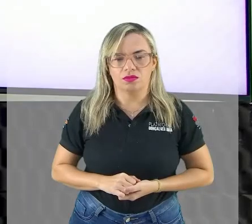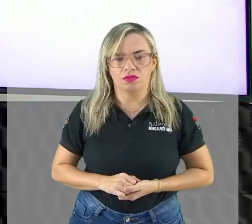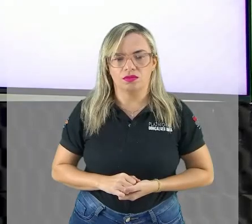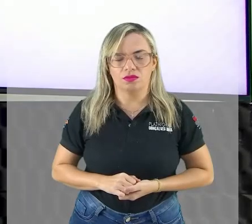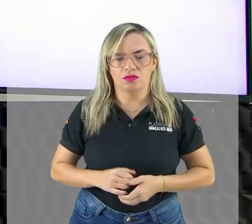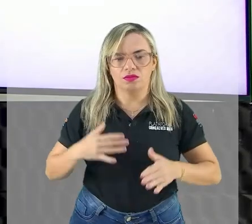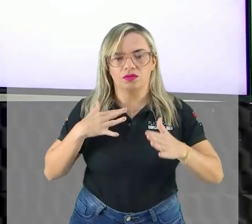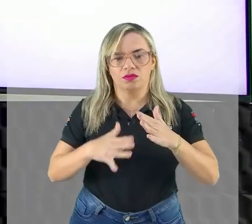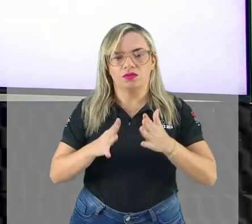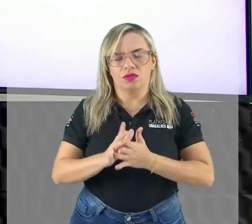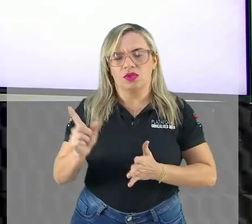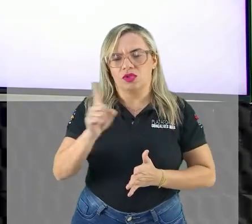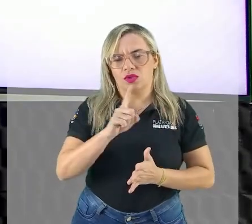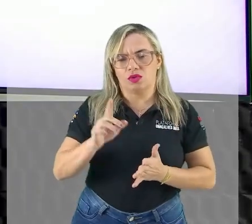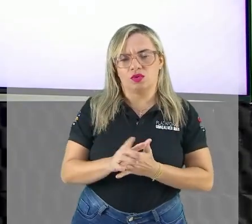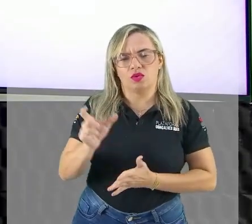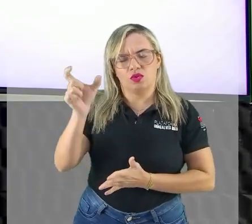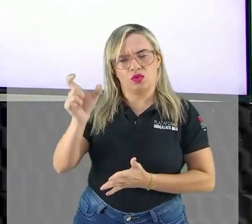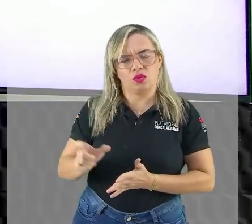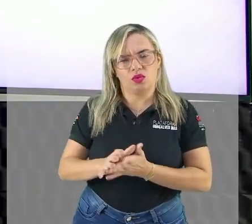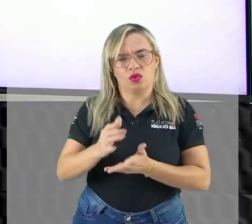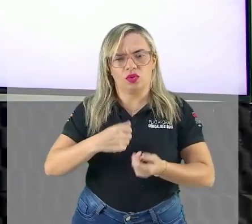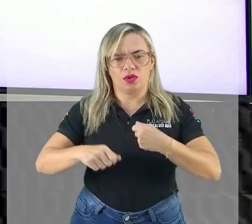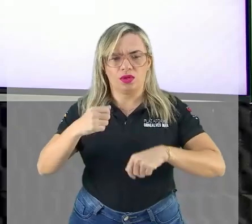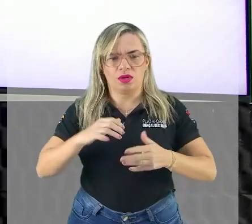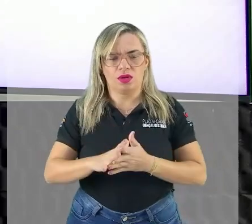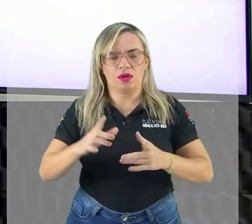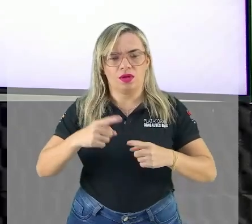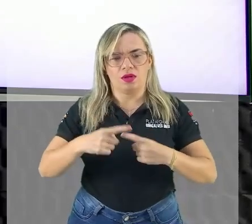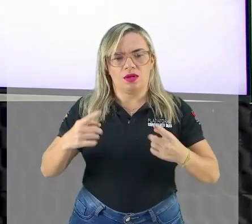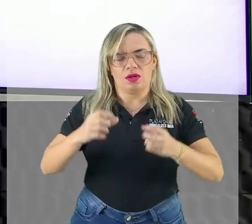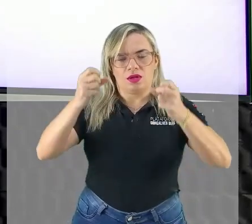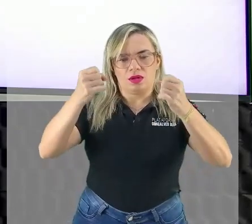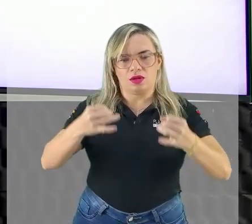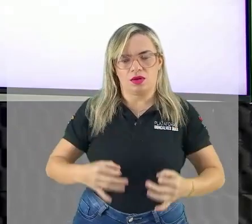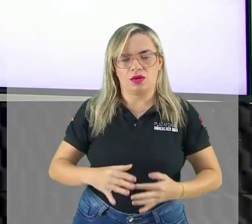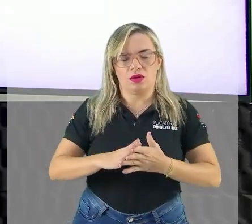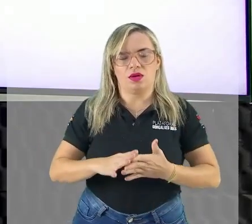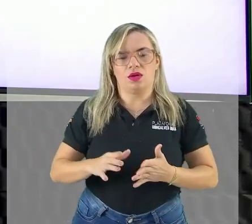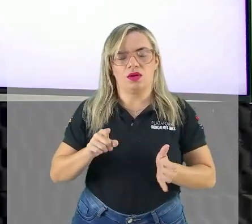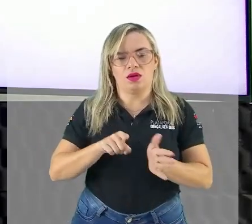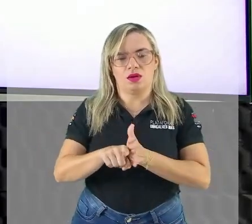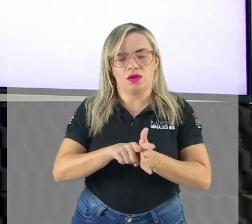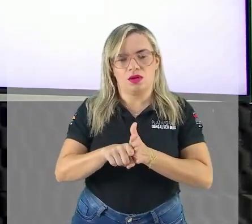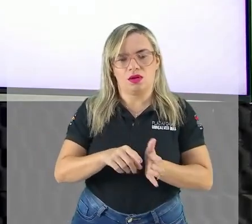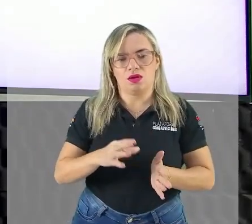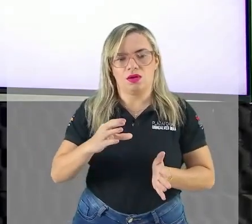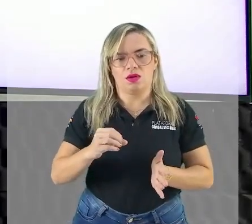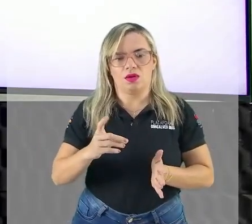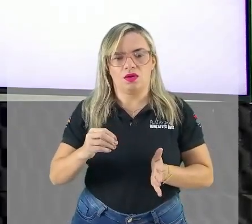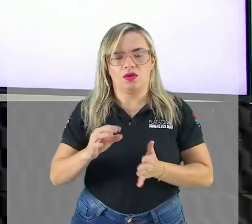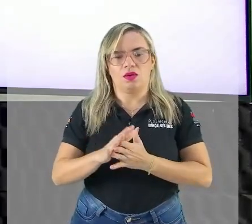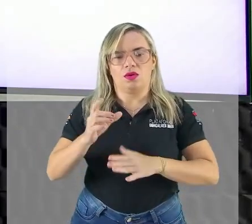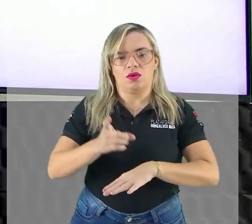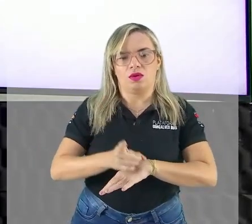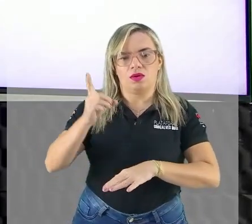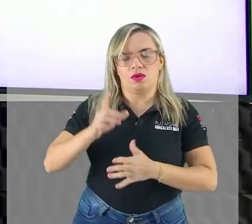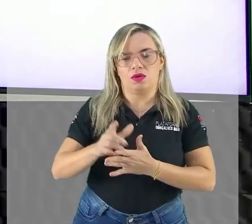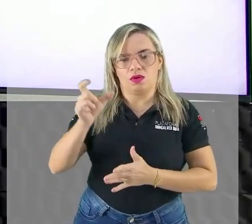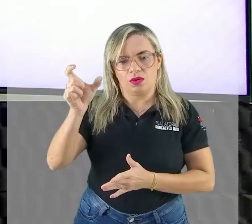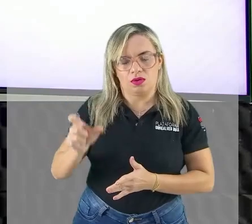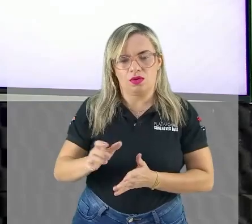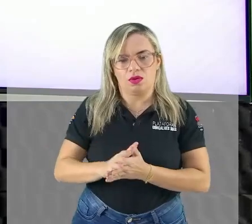O imigrante não é só um sujeito econômico, mas explica Kogo, né? Que é a doutora. Ele é um